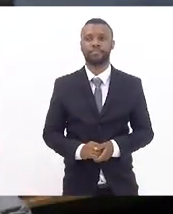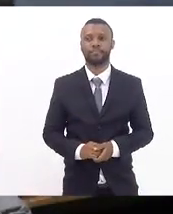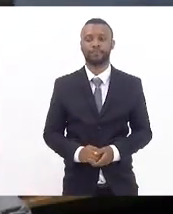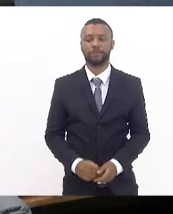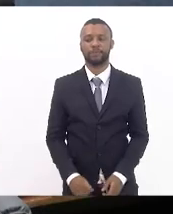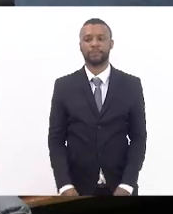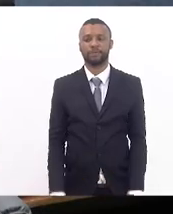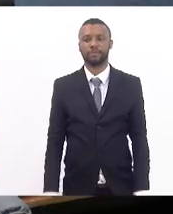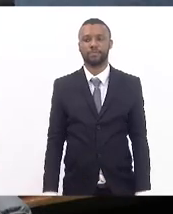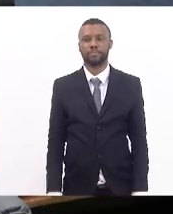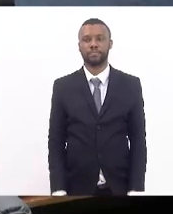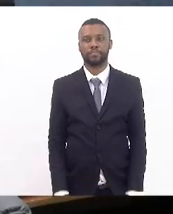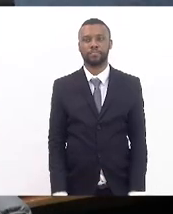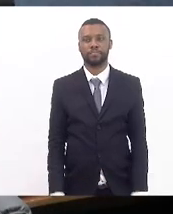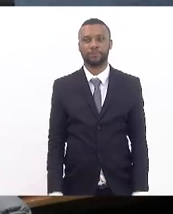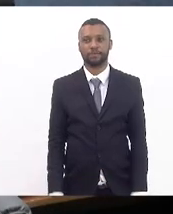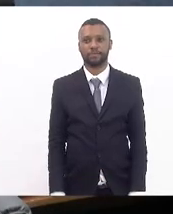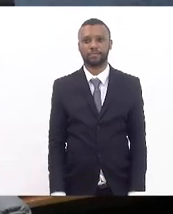Fica comigo.